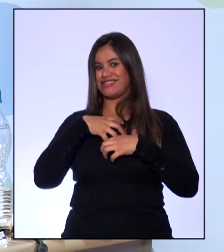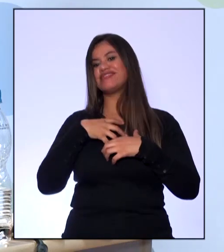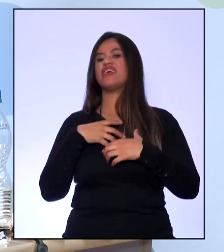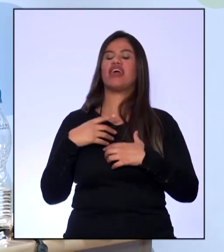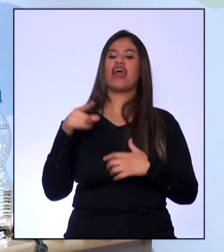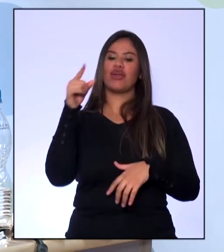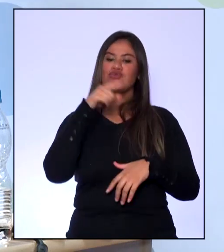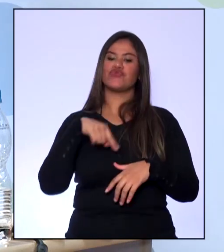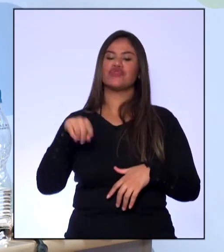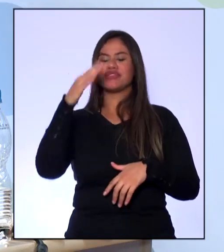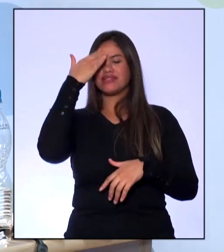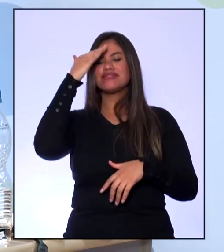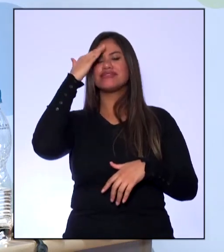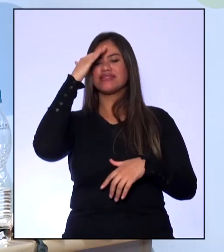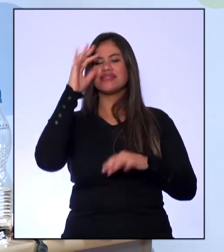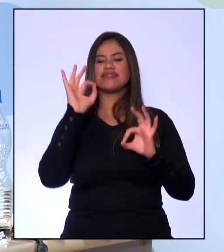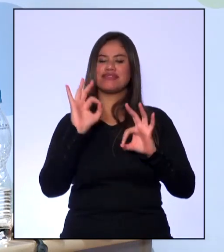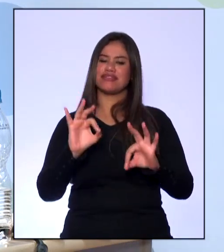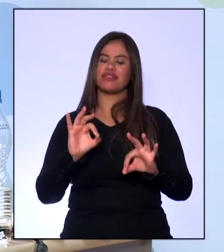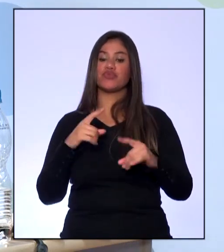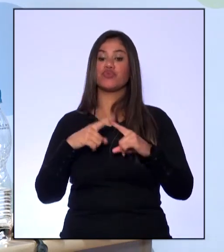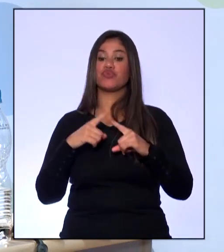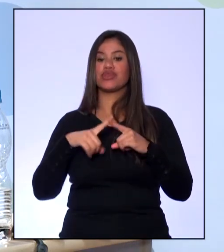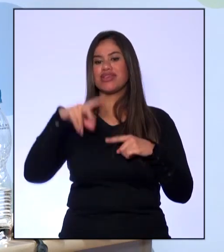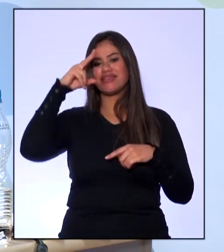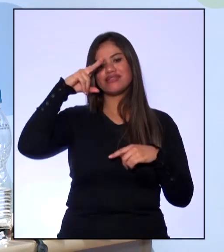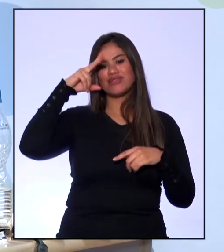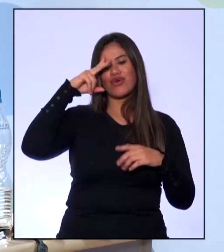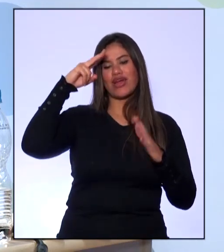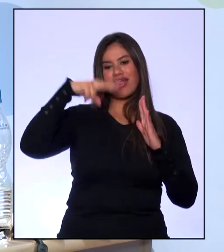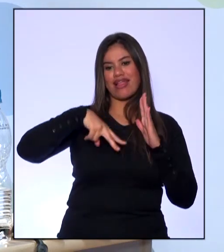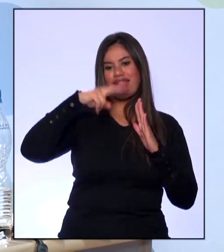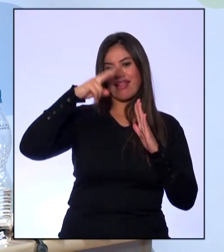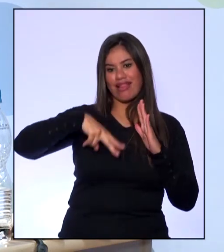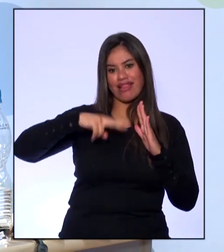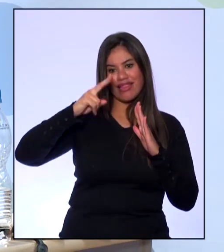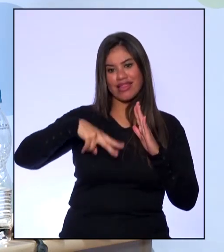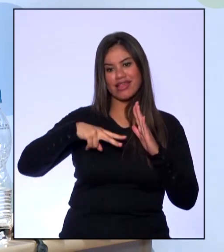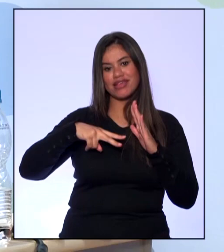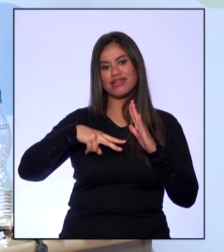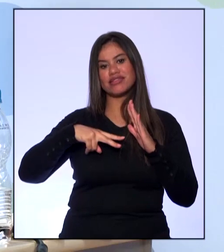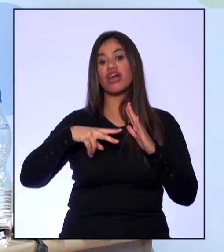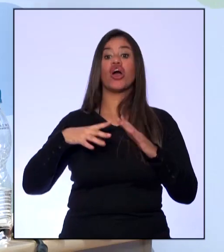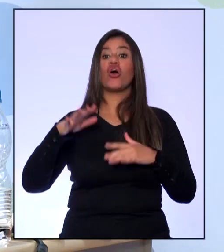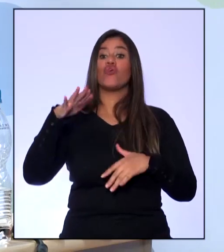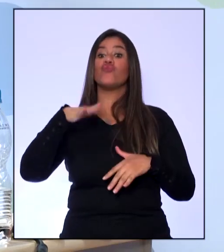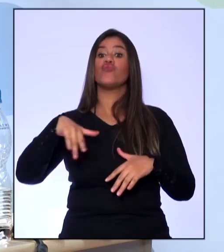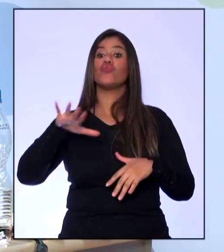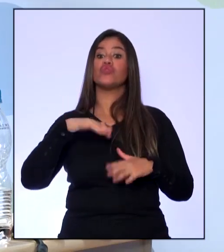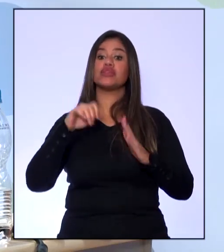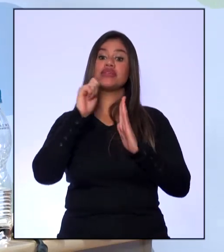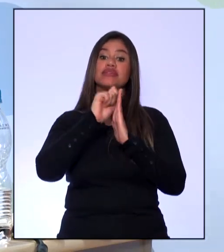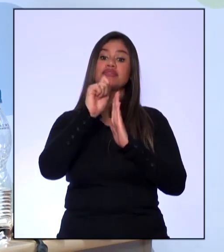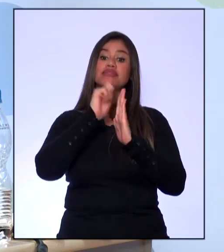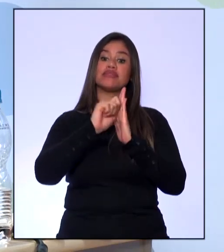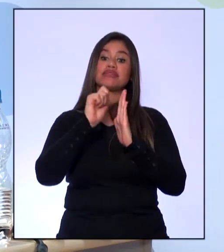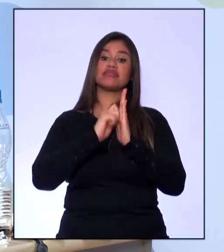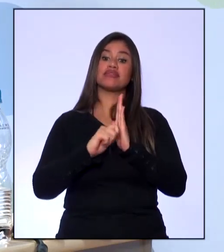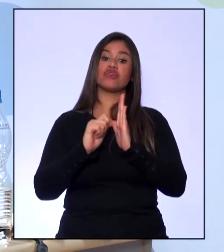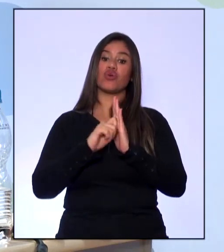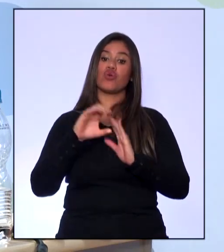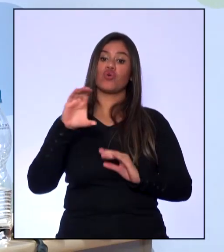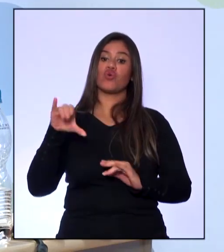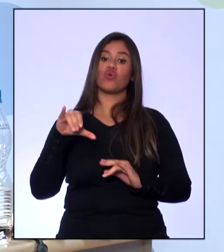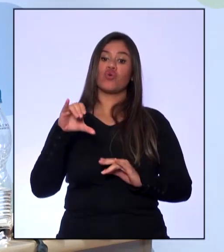bem a história, porque ao longo da história lida, eu quero que vocês escrevam aí sobre o que o